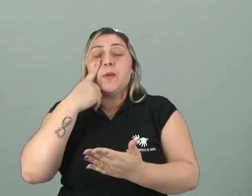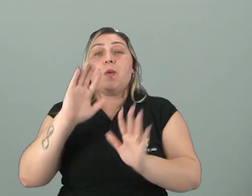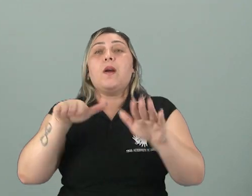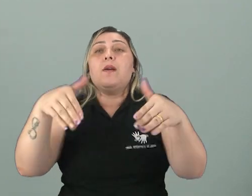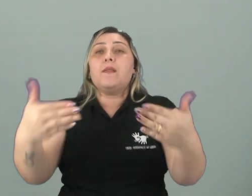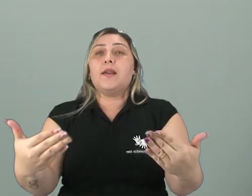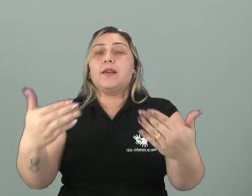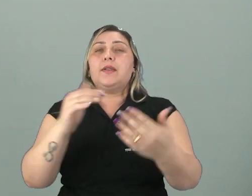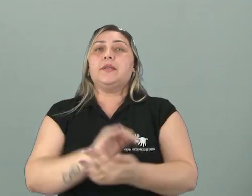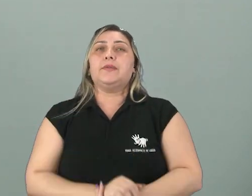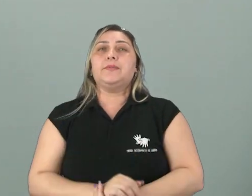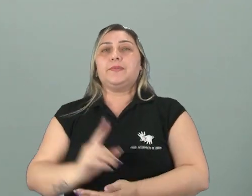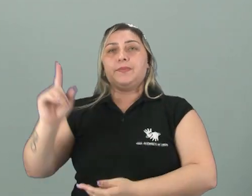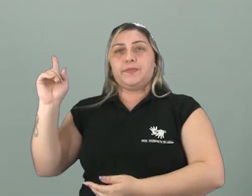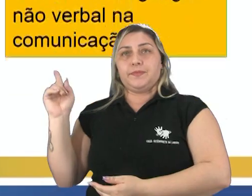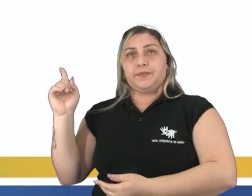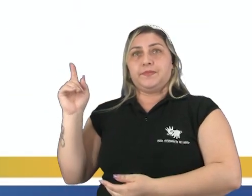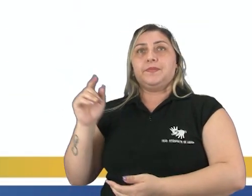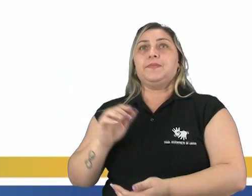ver qual é? Observe.